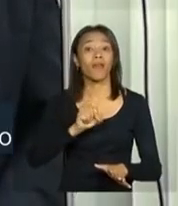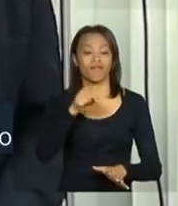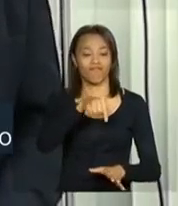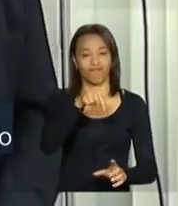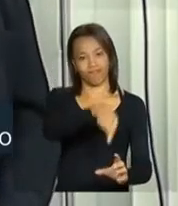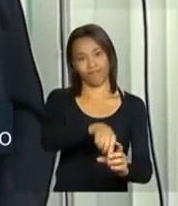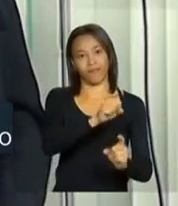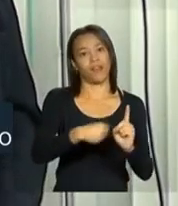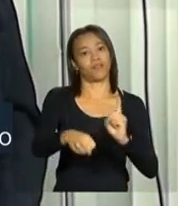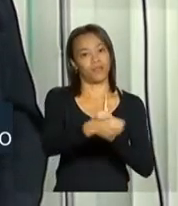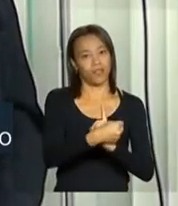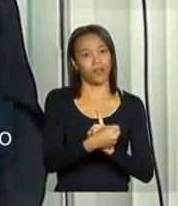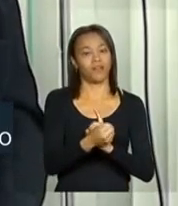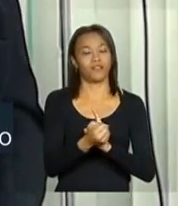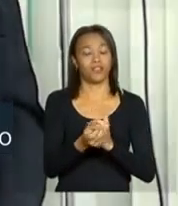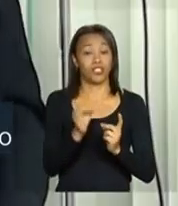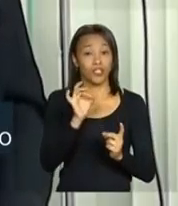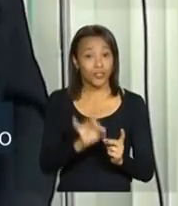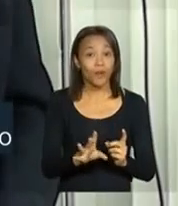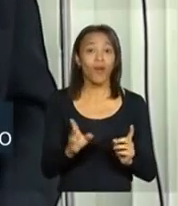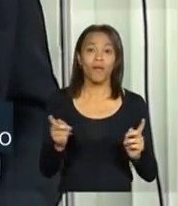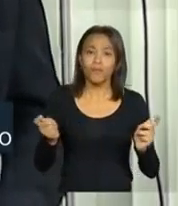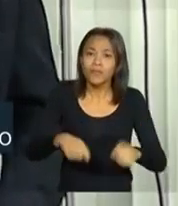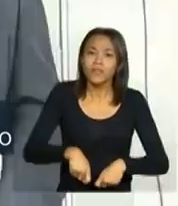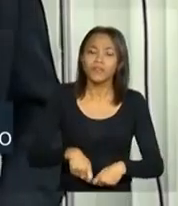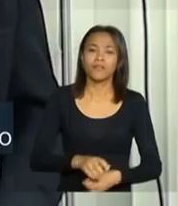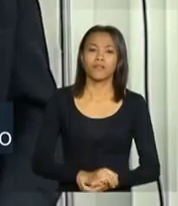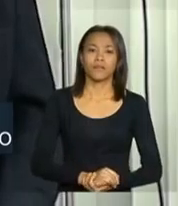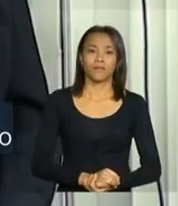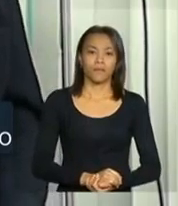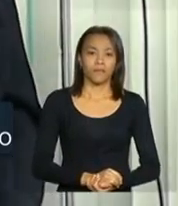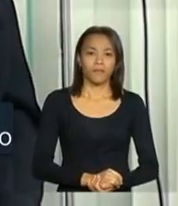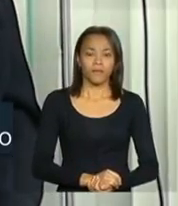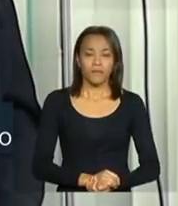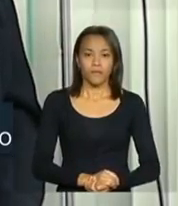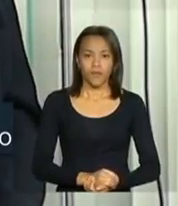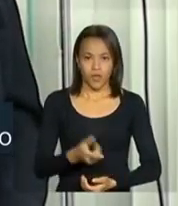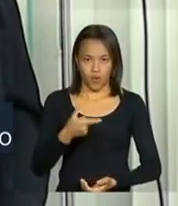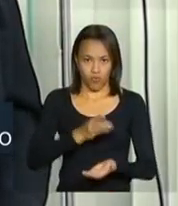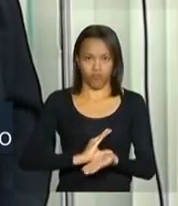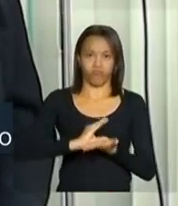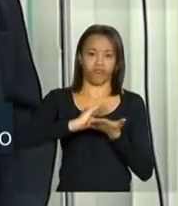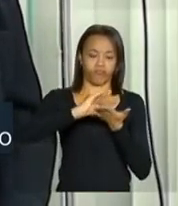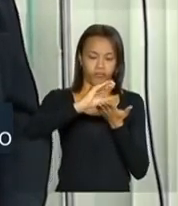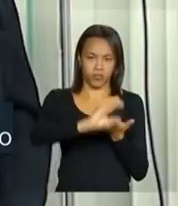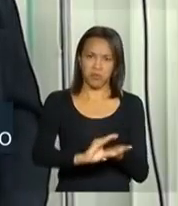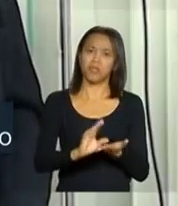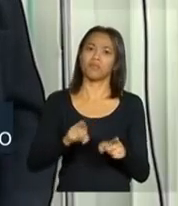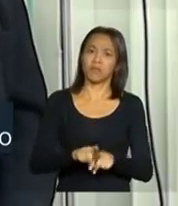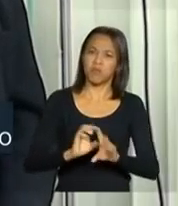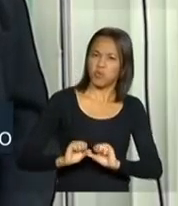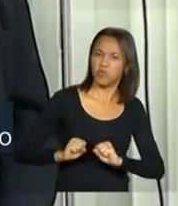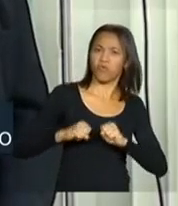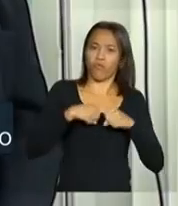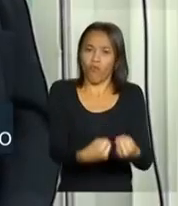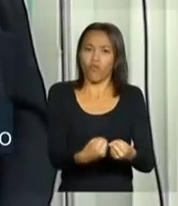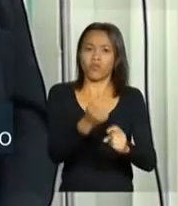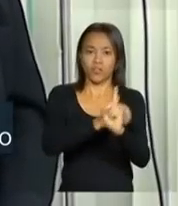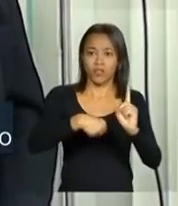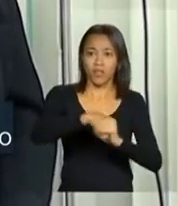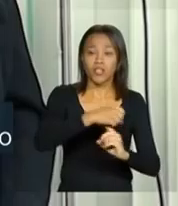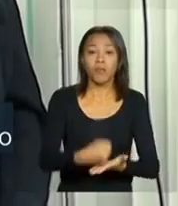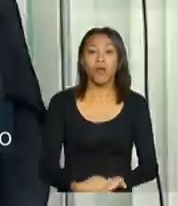só merece plenamente, né, o investimento, um esforço da sociedade para